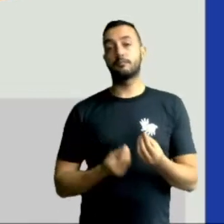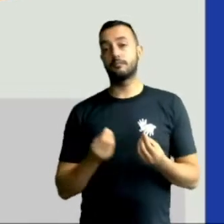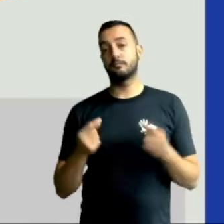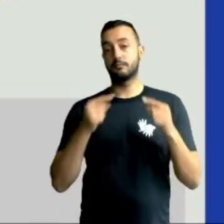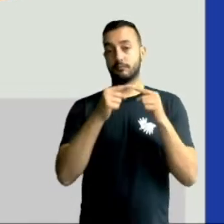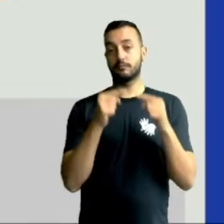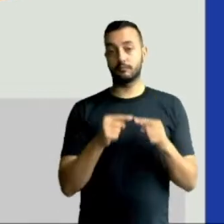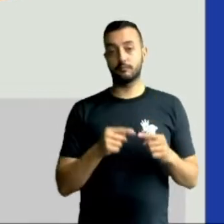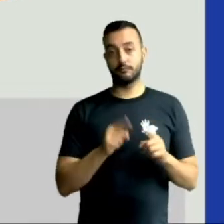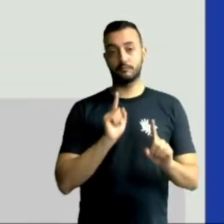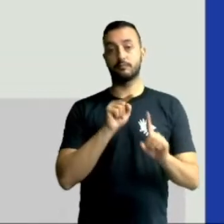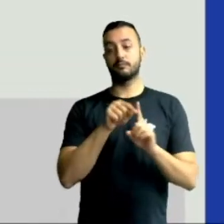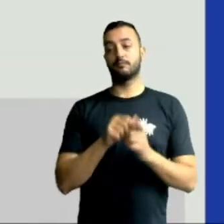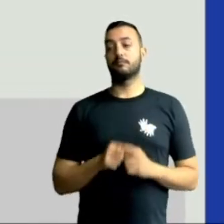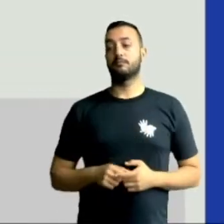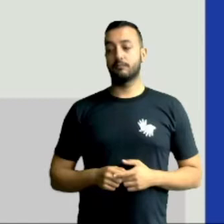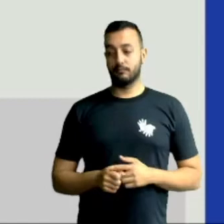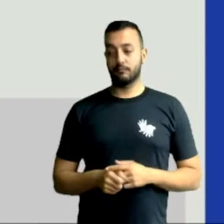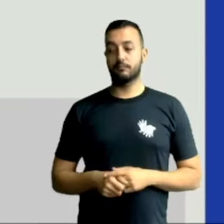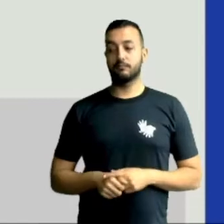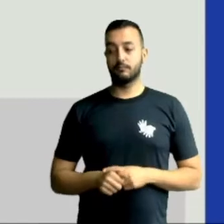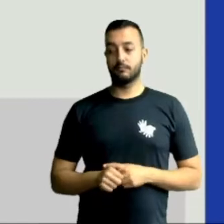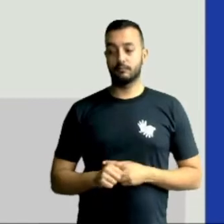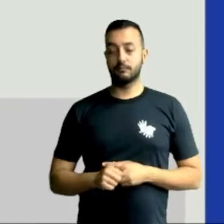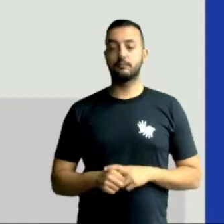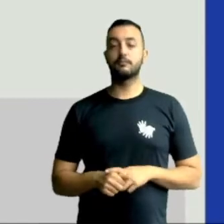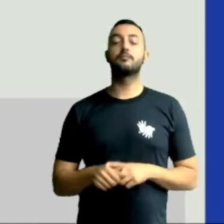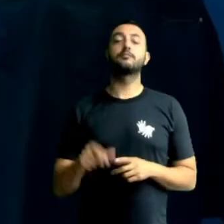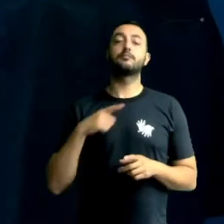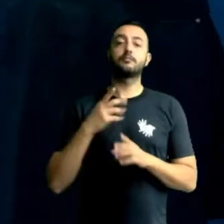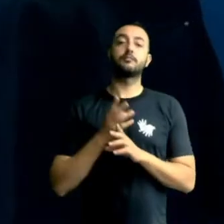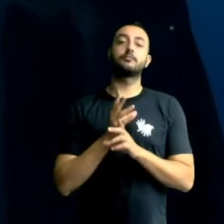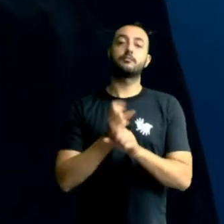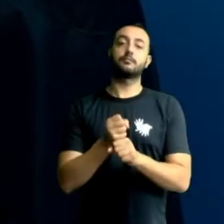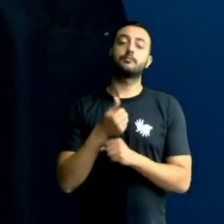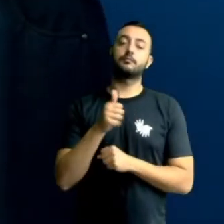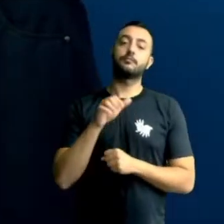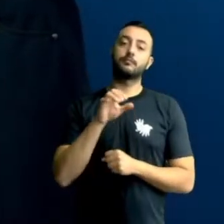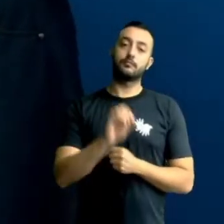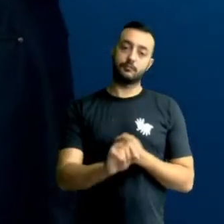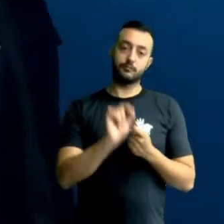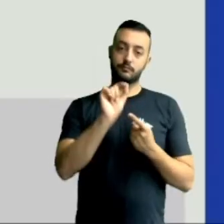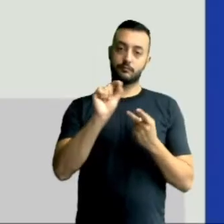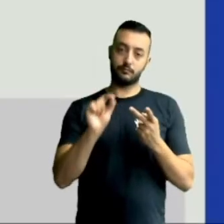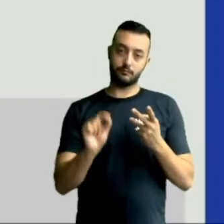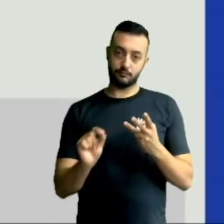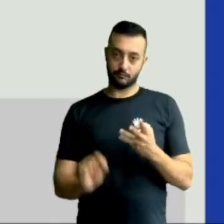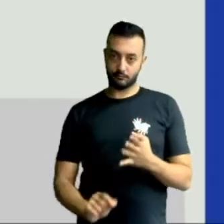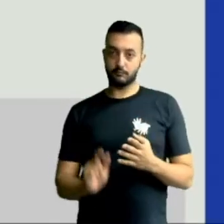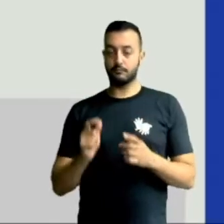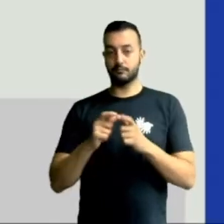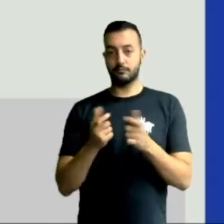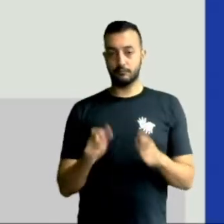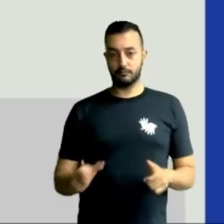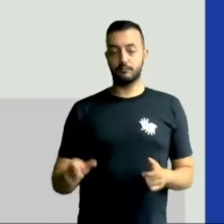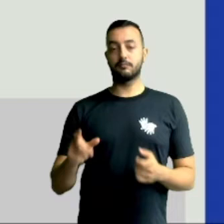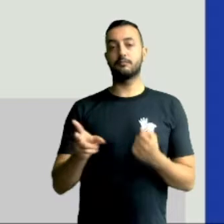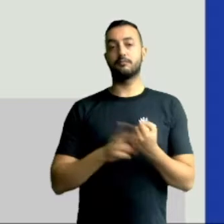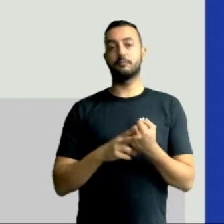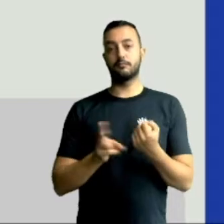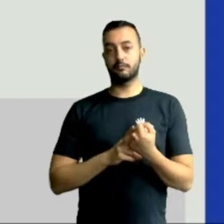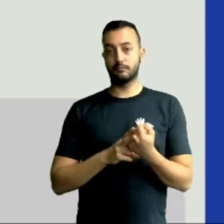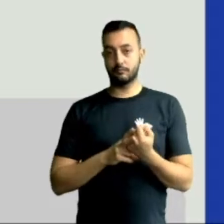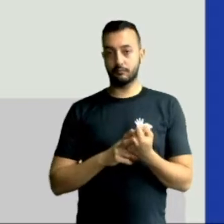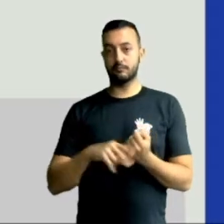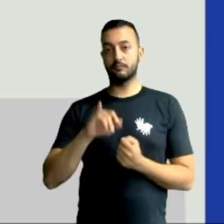da sua função. Então, temos aqui 10 classes gramaticais, tá bom? Temos o verbo,